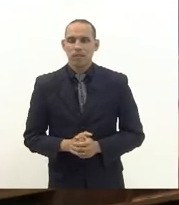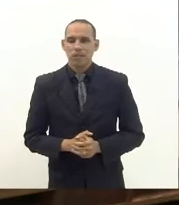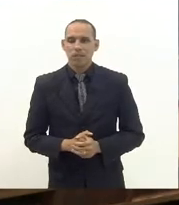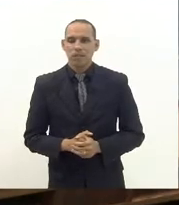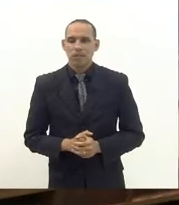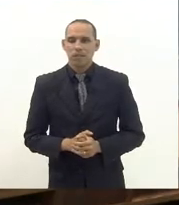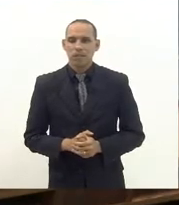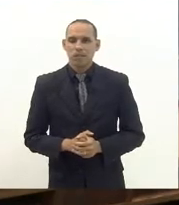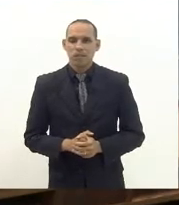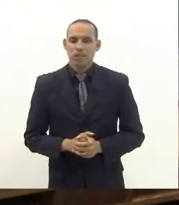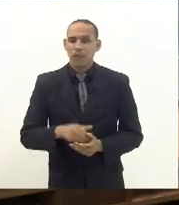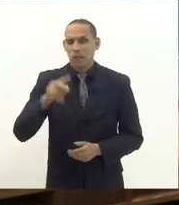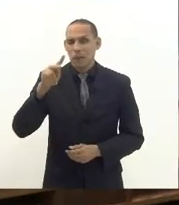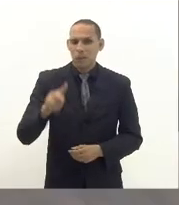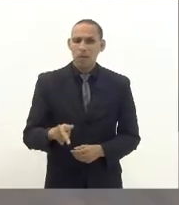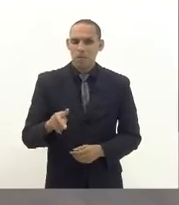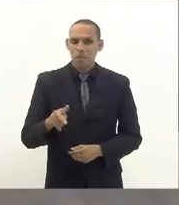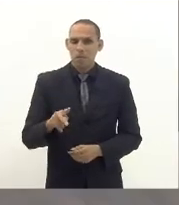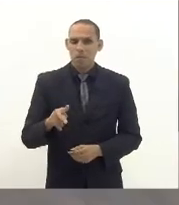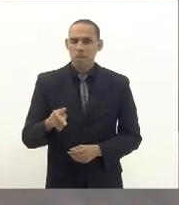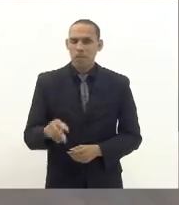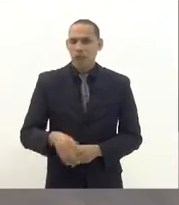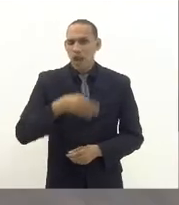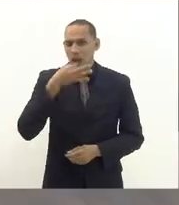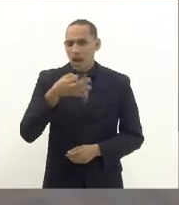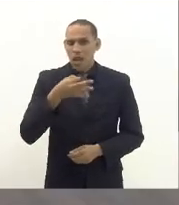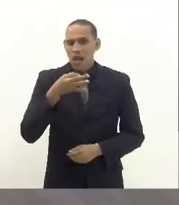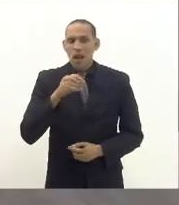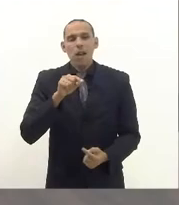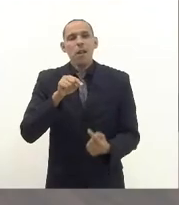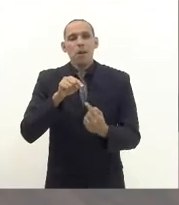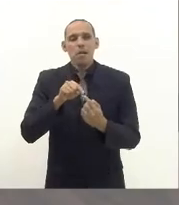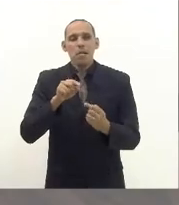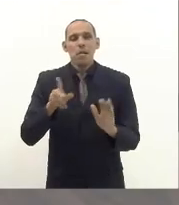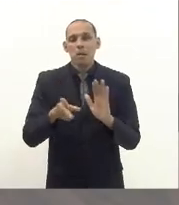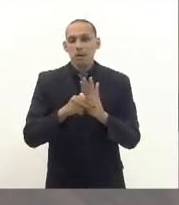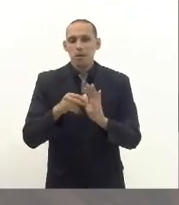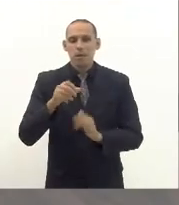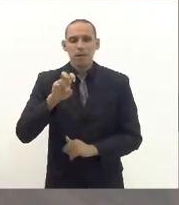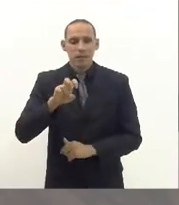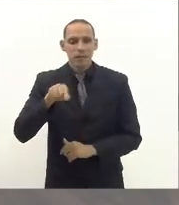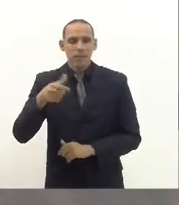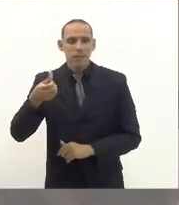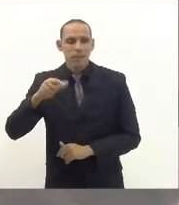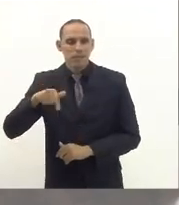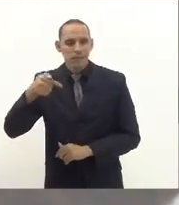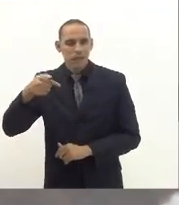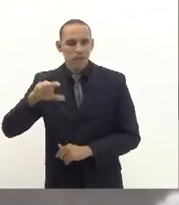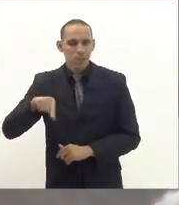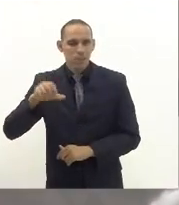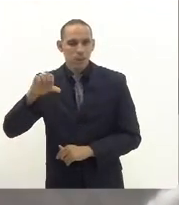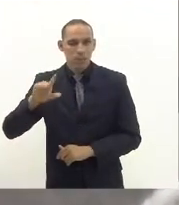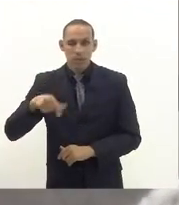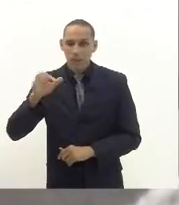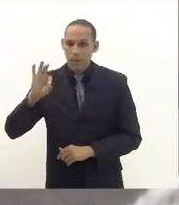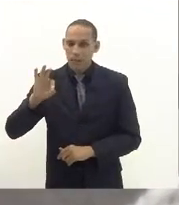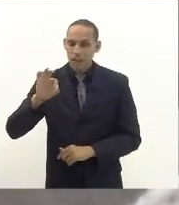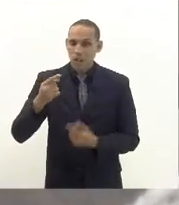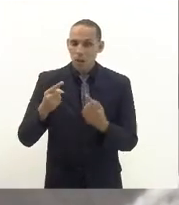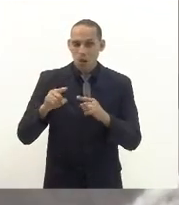o seu presente parecer favorável à emenda 5 6 7 9 e 10